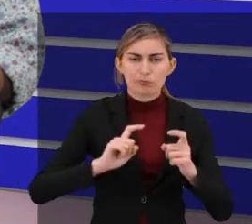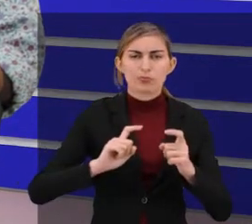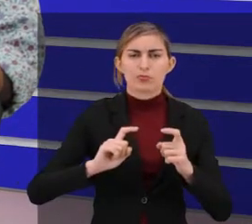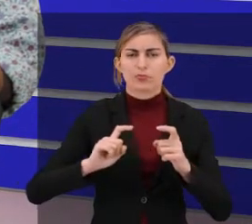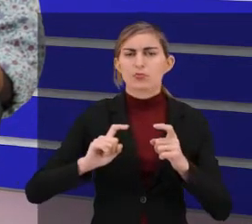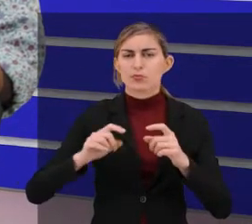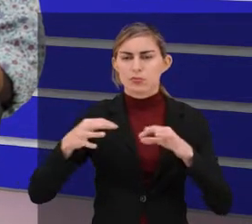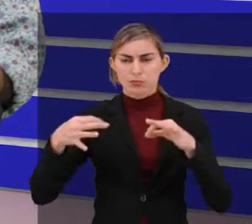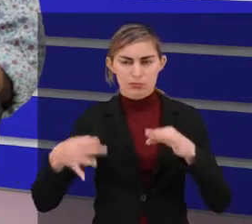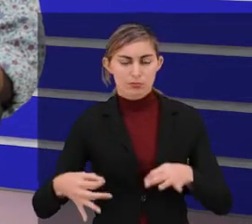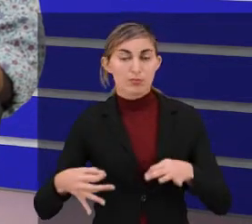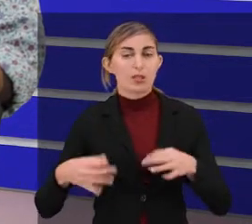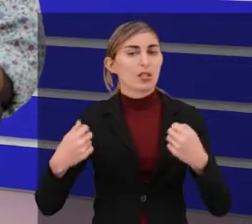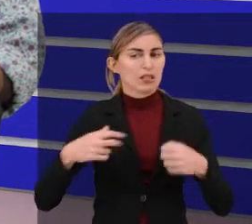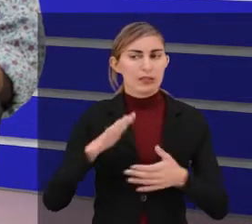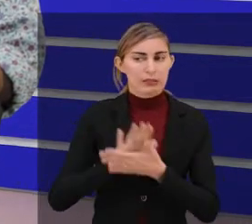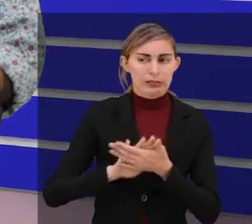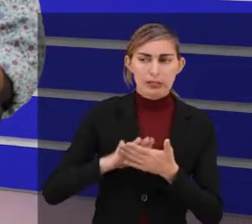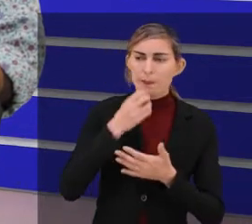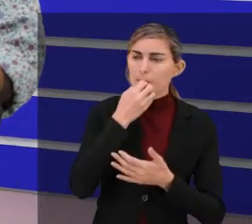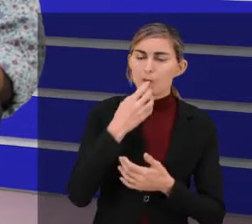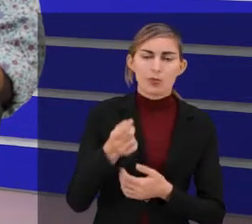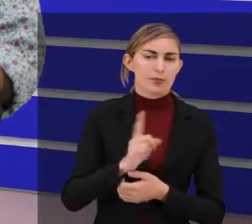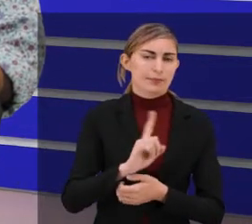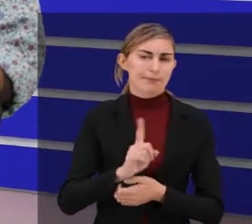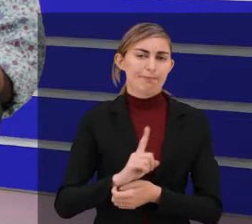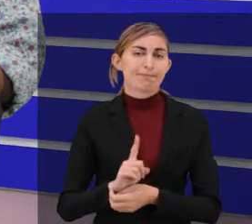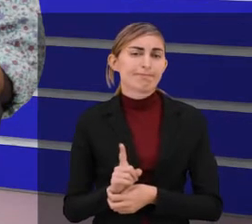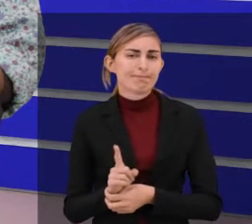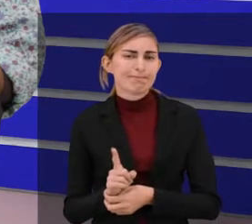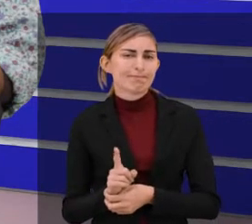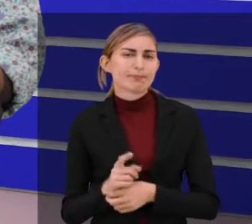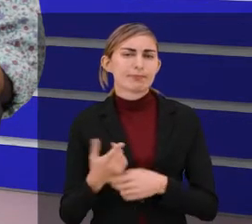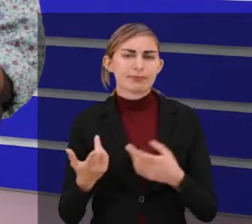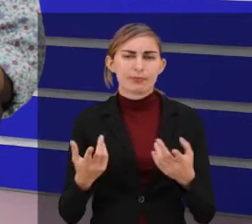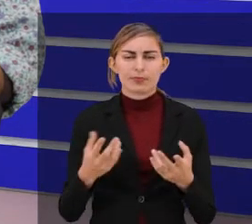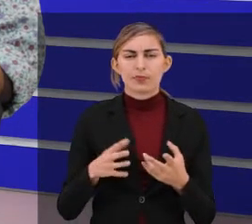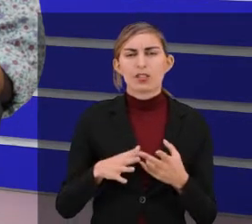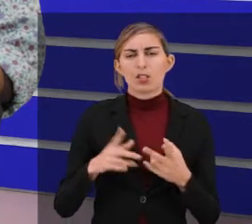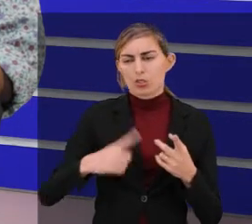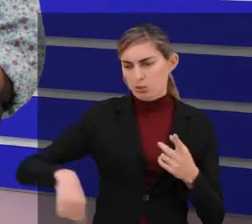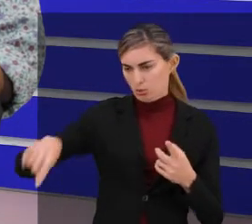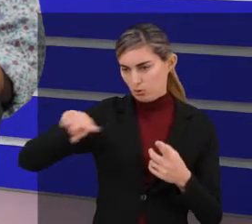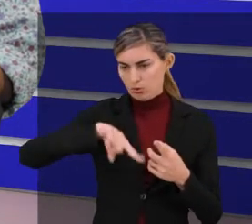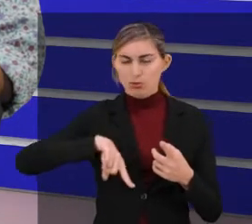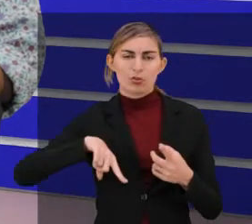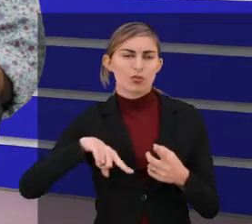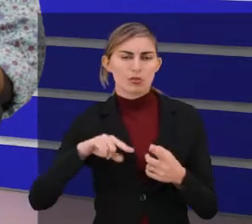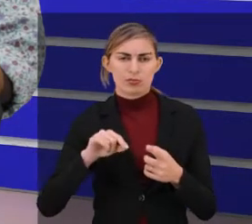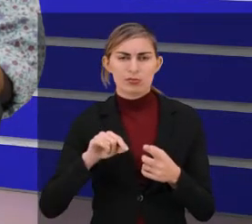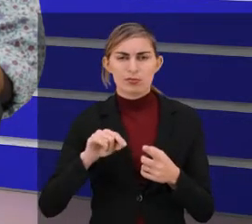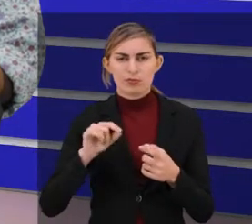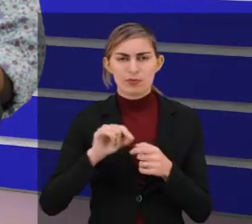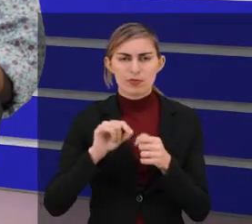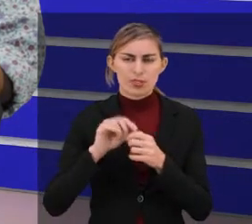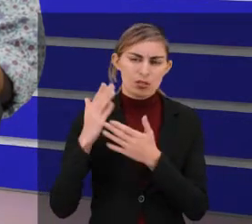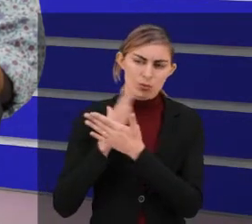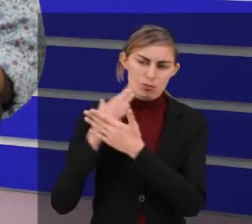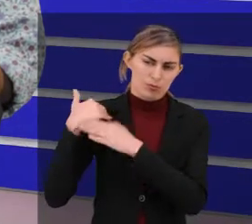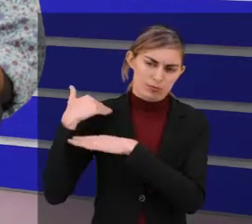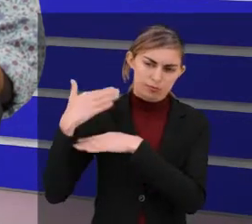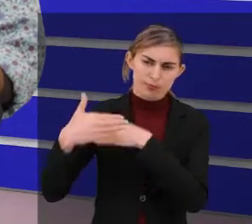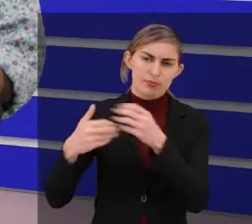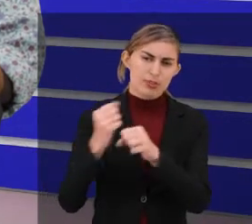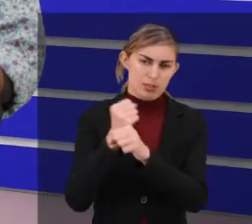forma coercitiva, não é nada bom. Tanto é que nós estamos fazendo já há alguns